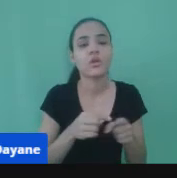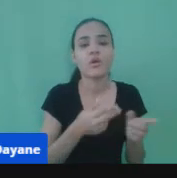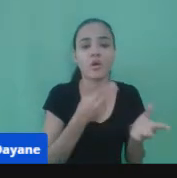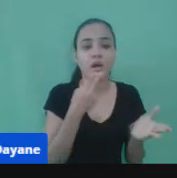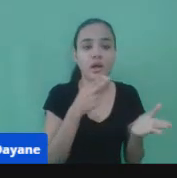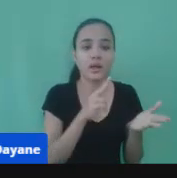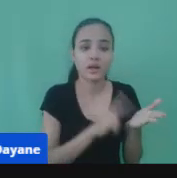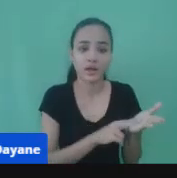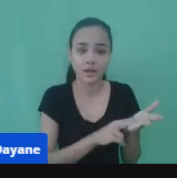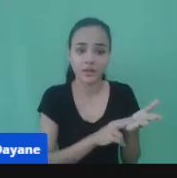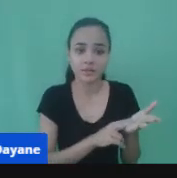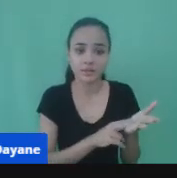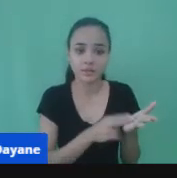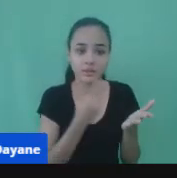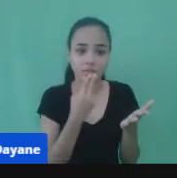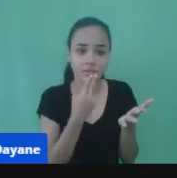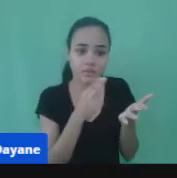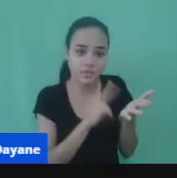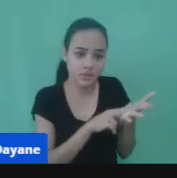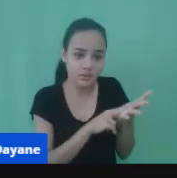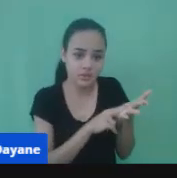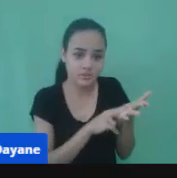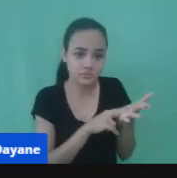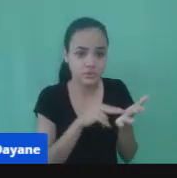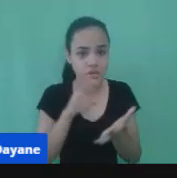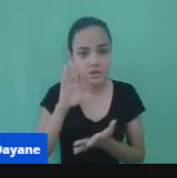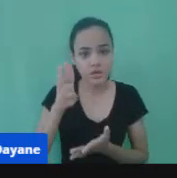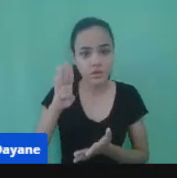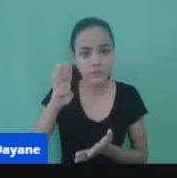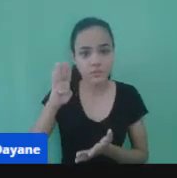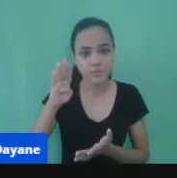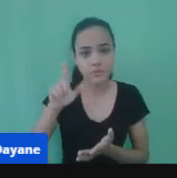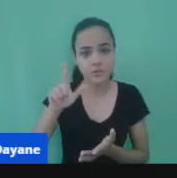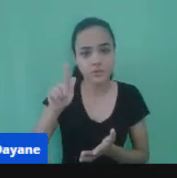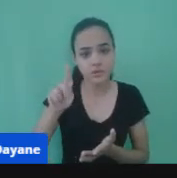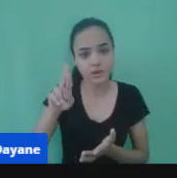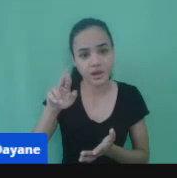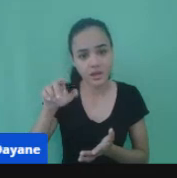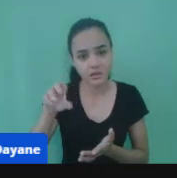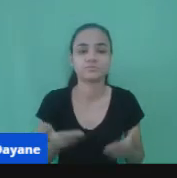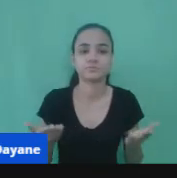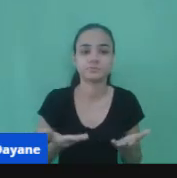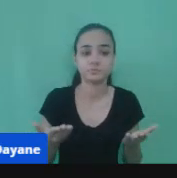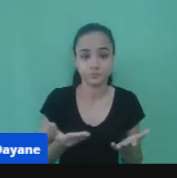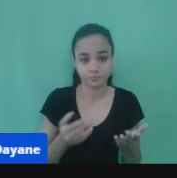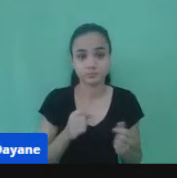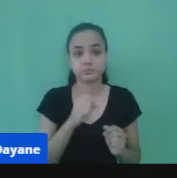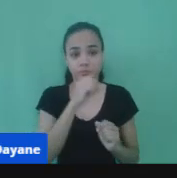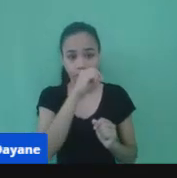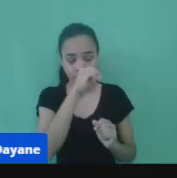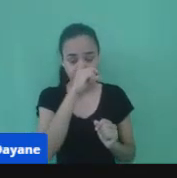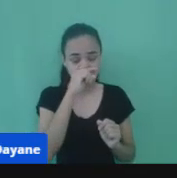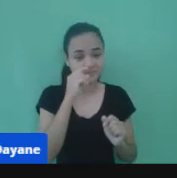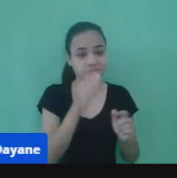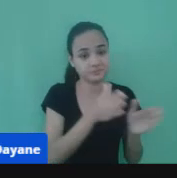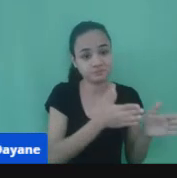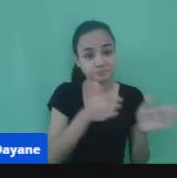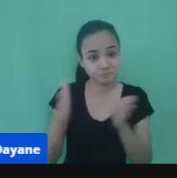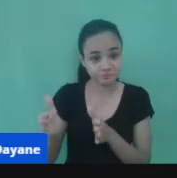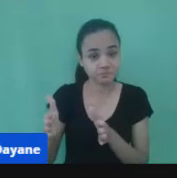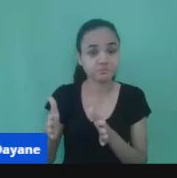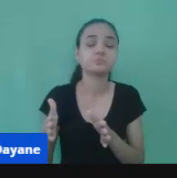atenção das pessoas de uma forma, né, um pouquinho mais ampla. No próximo slide, a gente vai observar, né, um outro